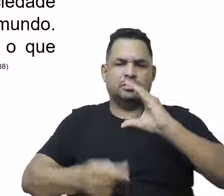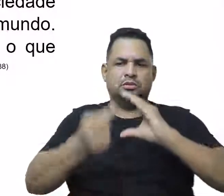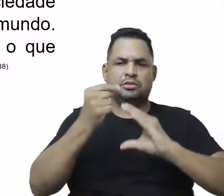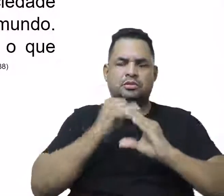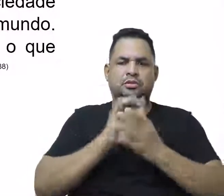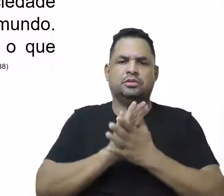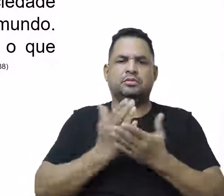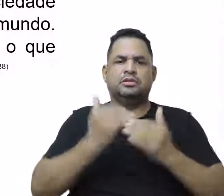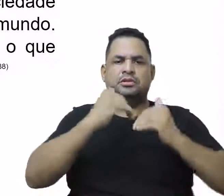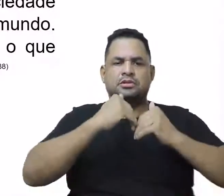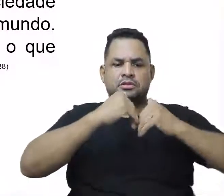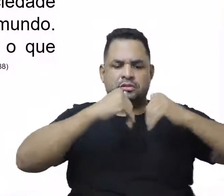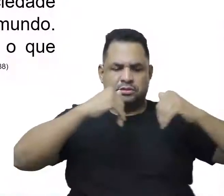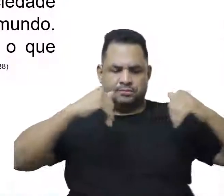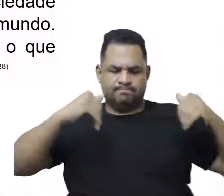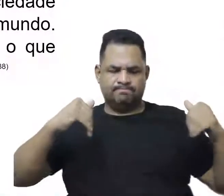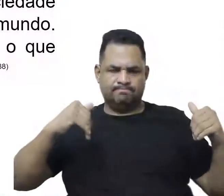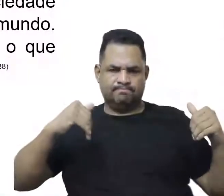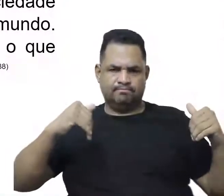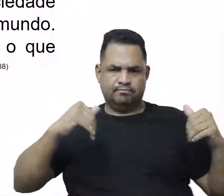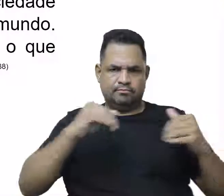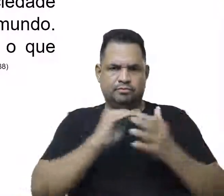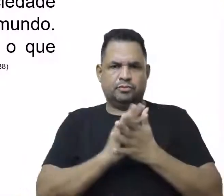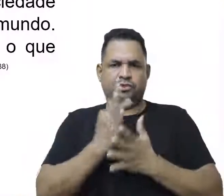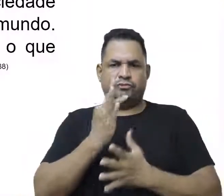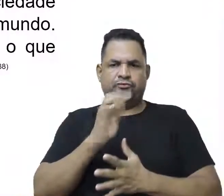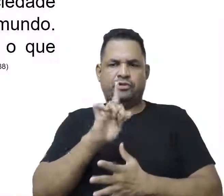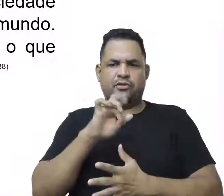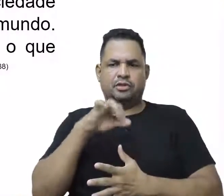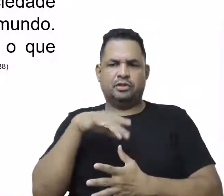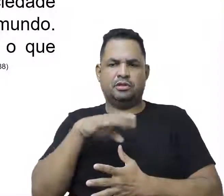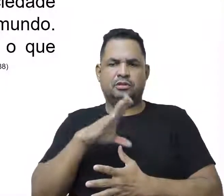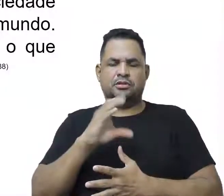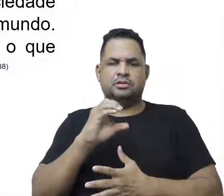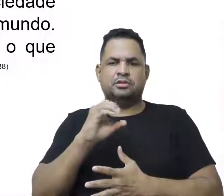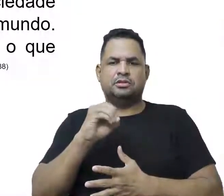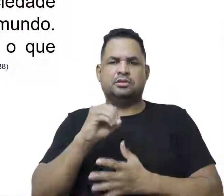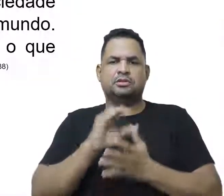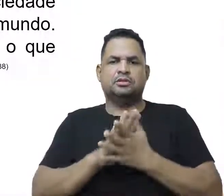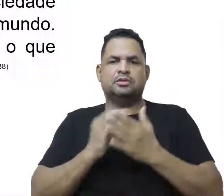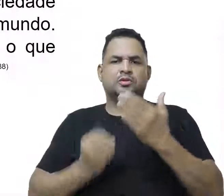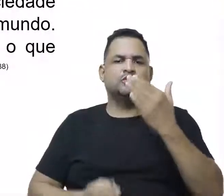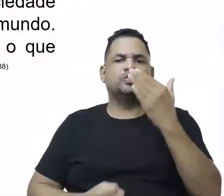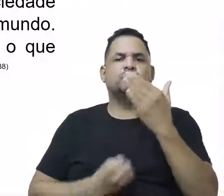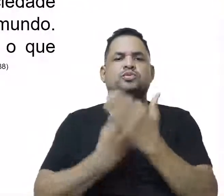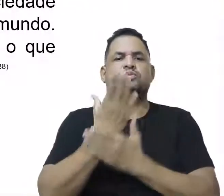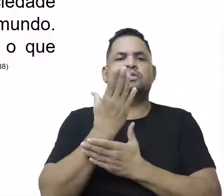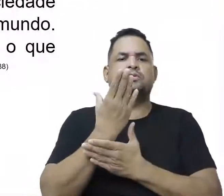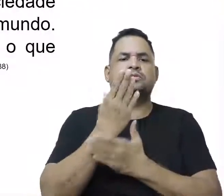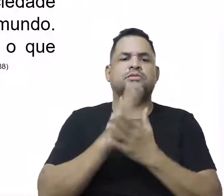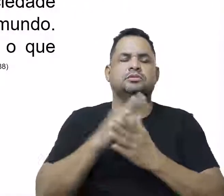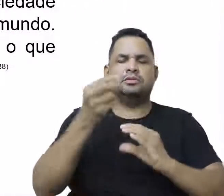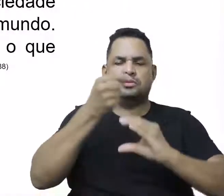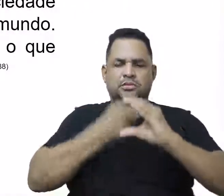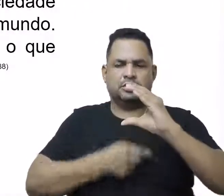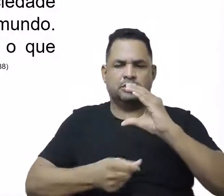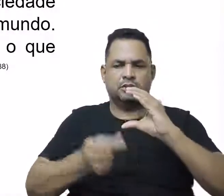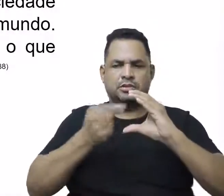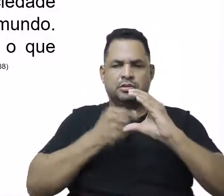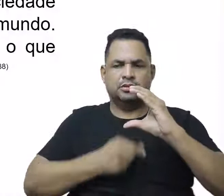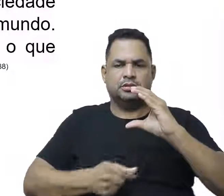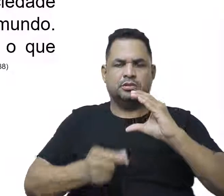dentro dessa ruptura do feudalismo e o nascimento ou seja o surgimento do